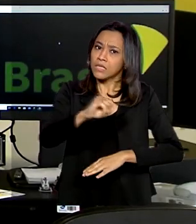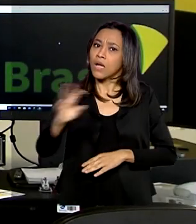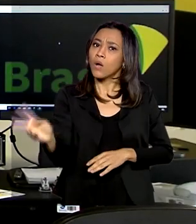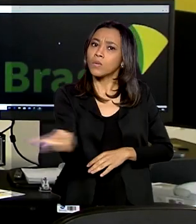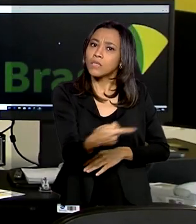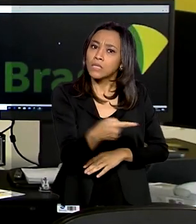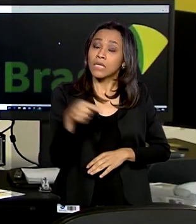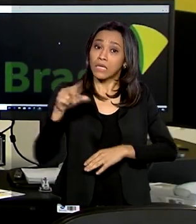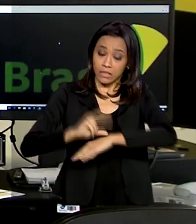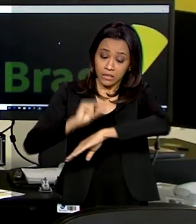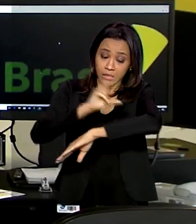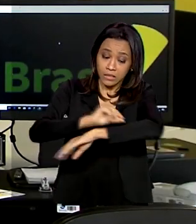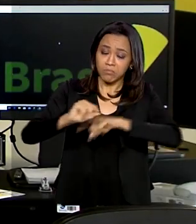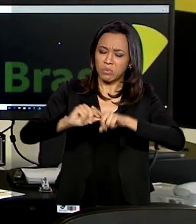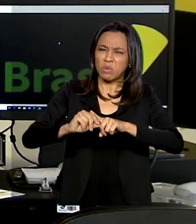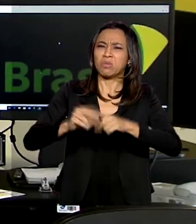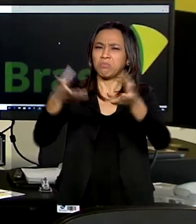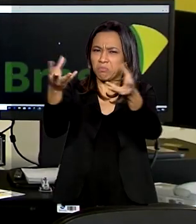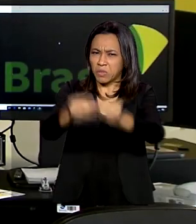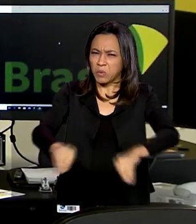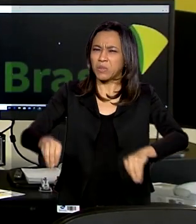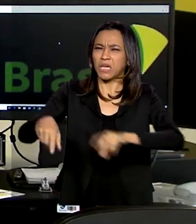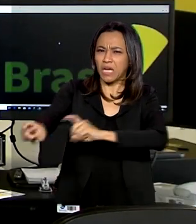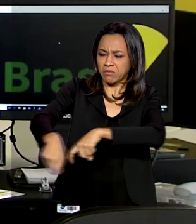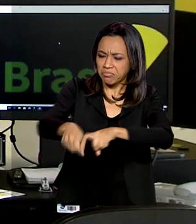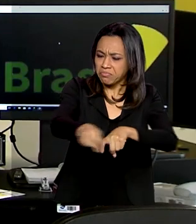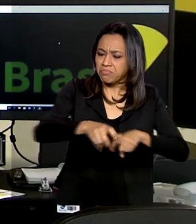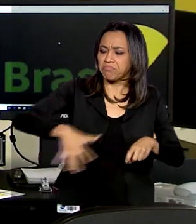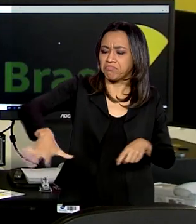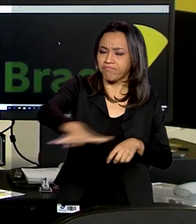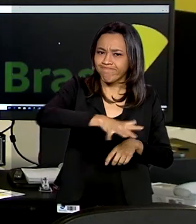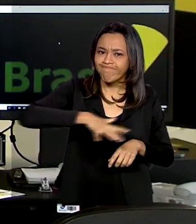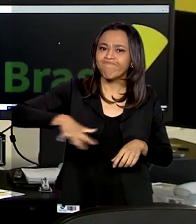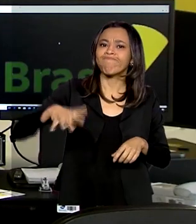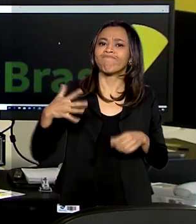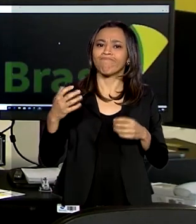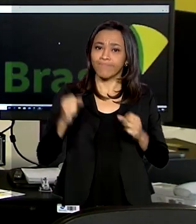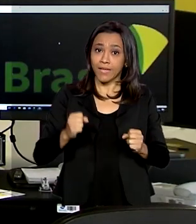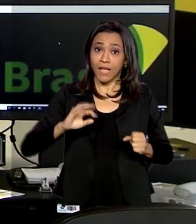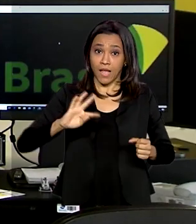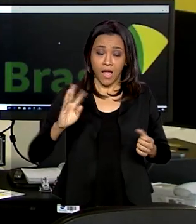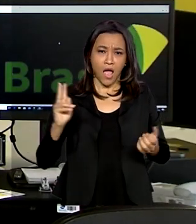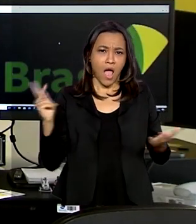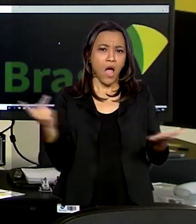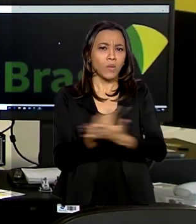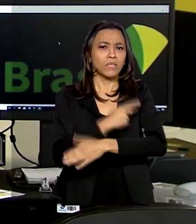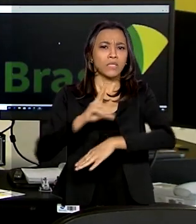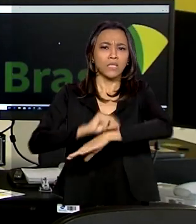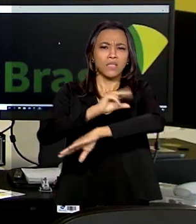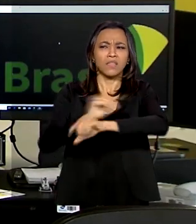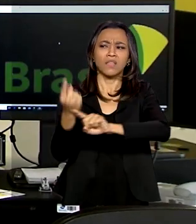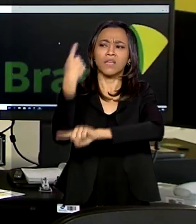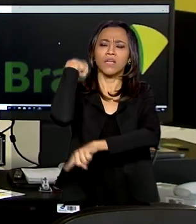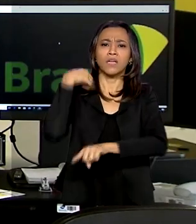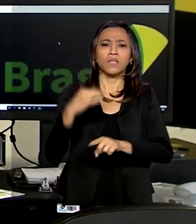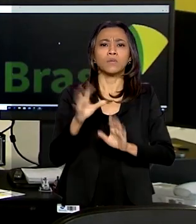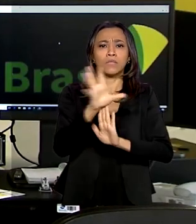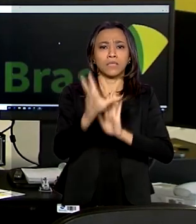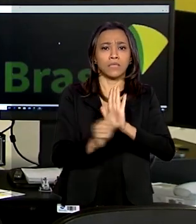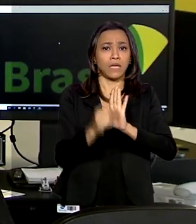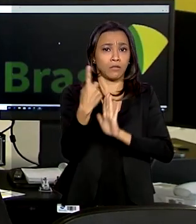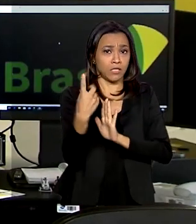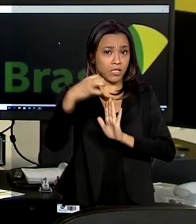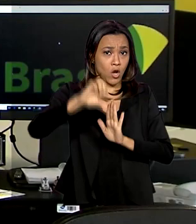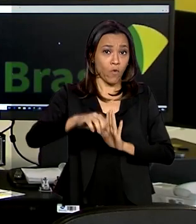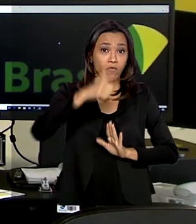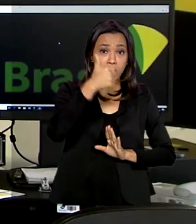os insetos podem causar danos às lavouras e pastagens. O gafanhoto está presente no Brasil desde o século XIX e, nas décadas